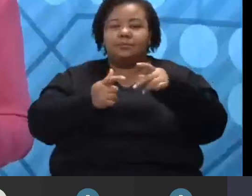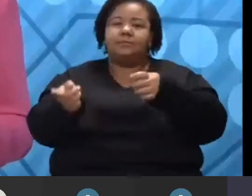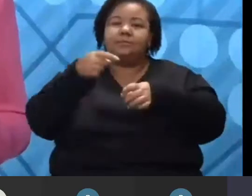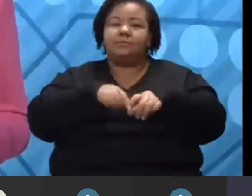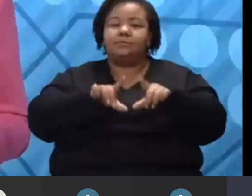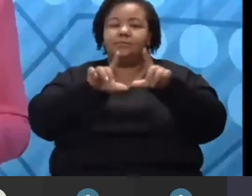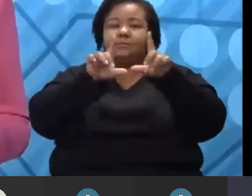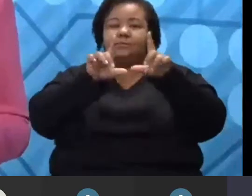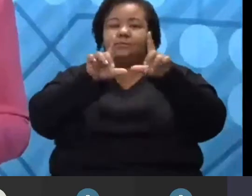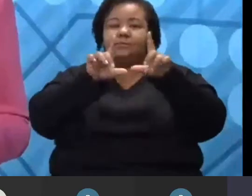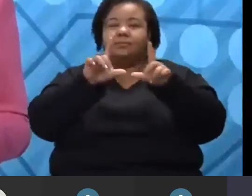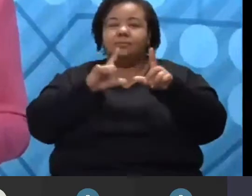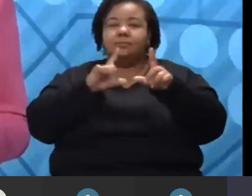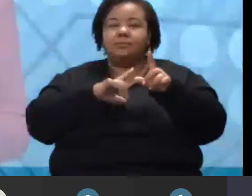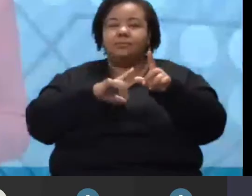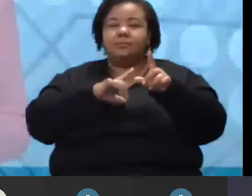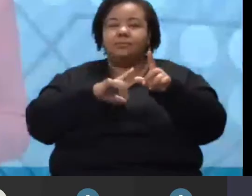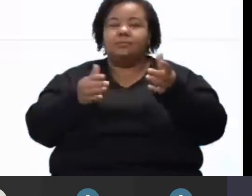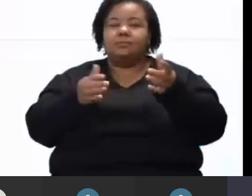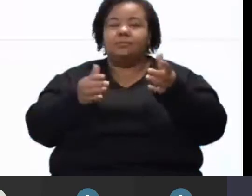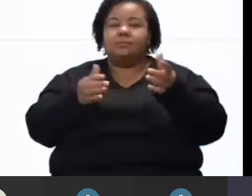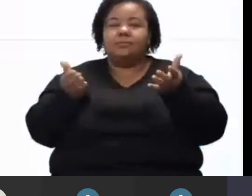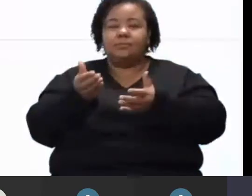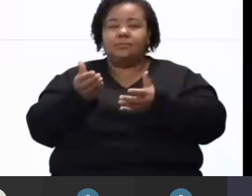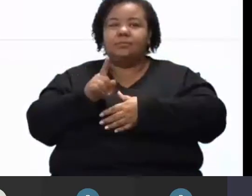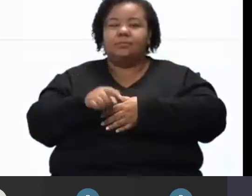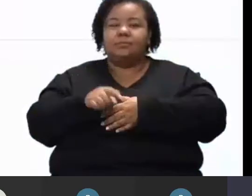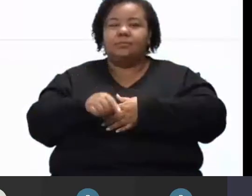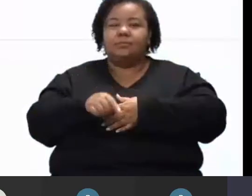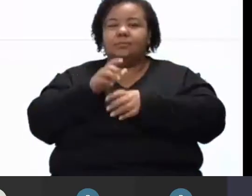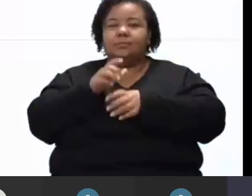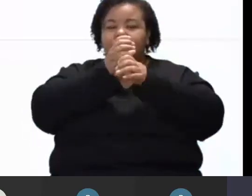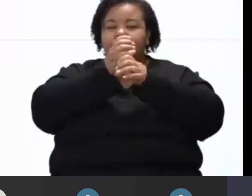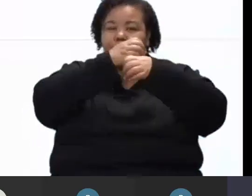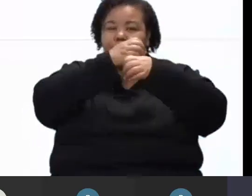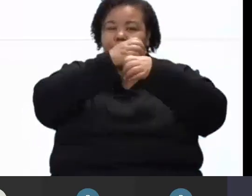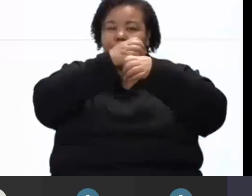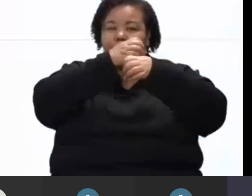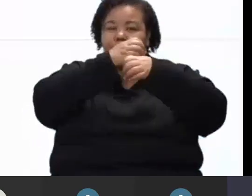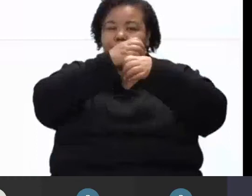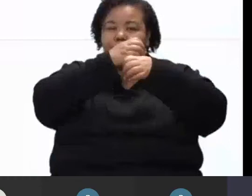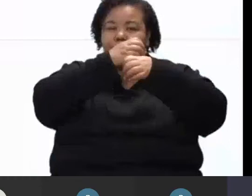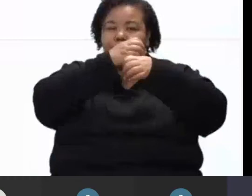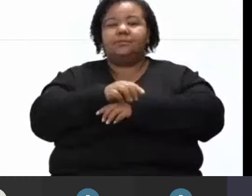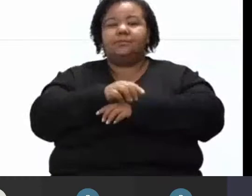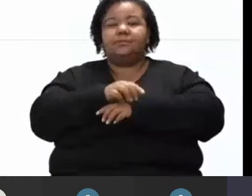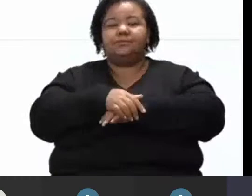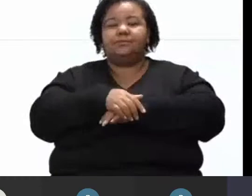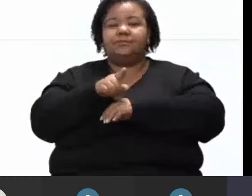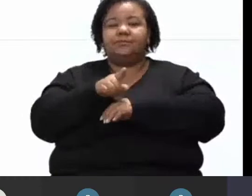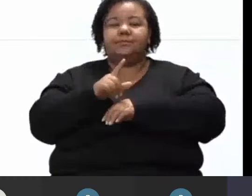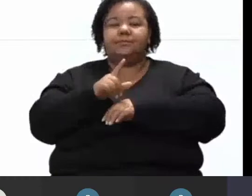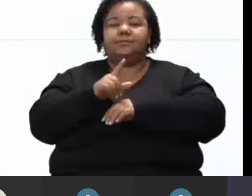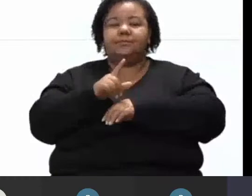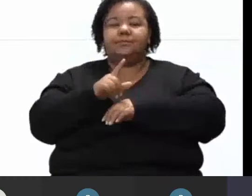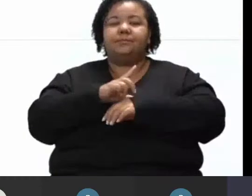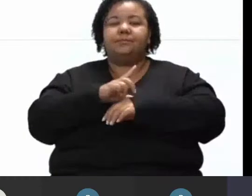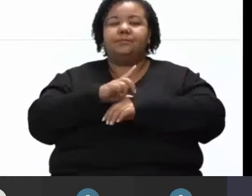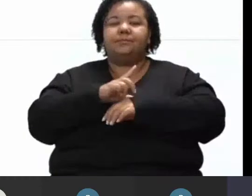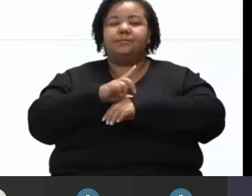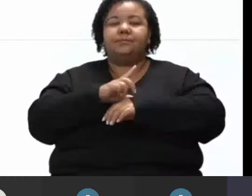ao quadro, nós temos agora a nossa microscopia. Na microscopia, você